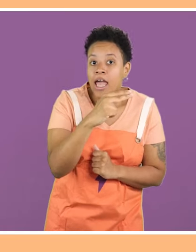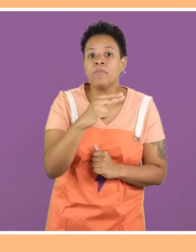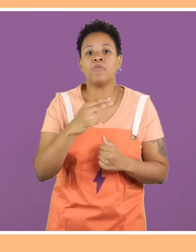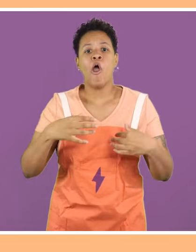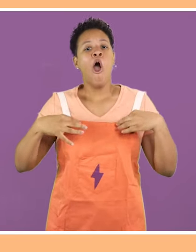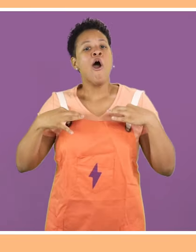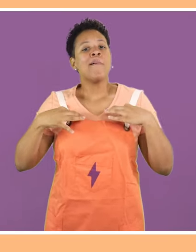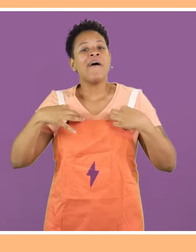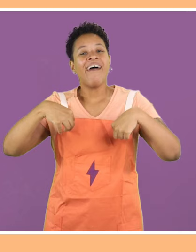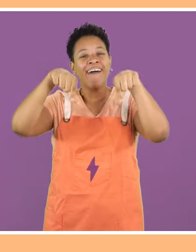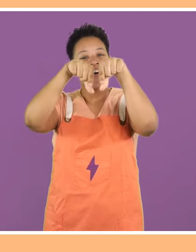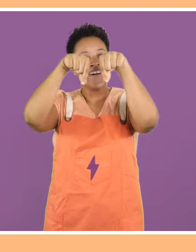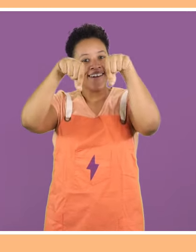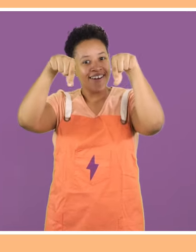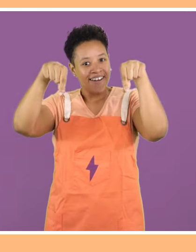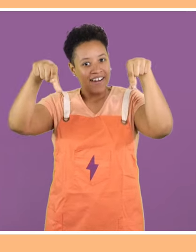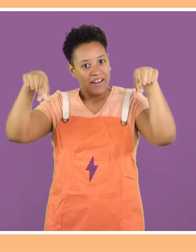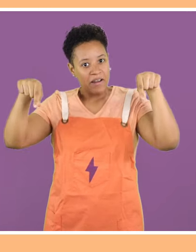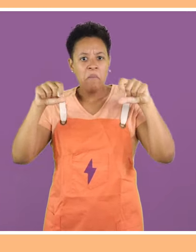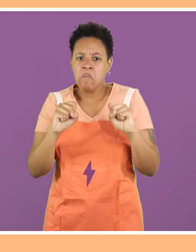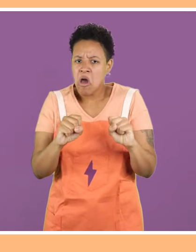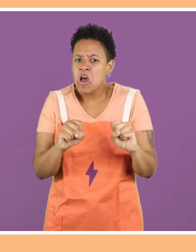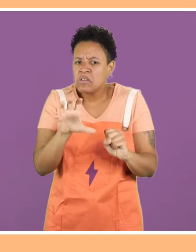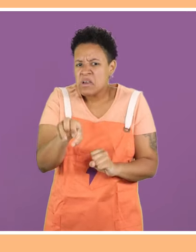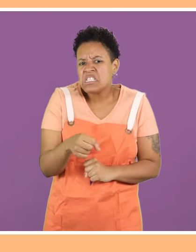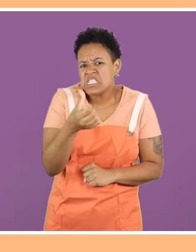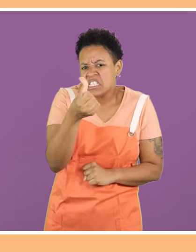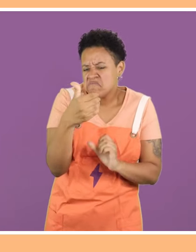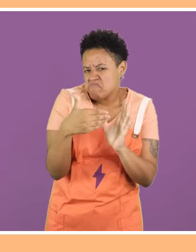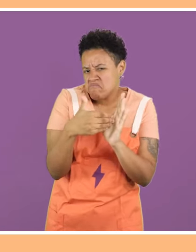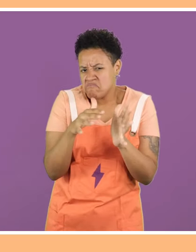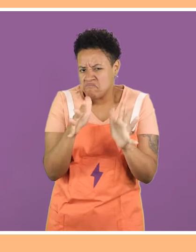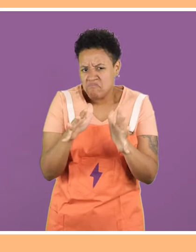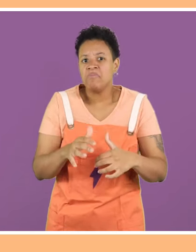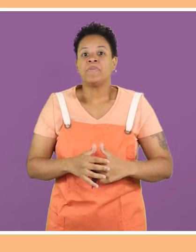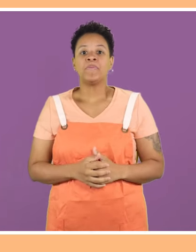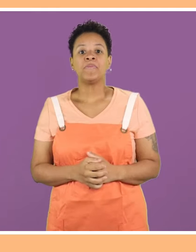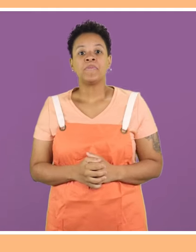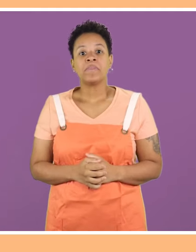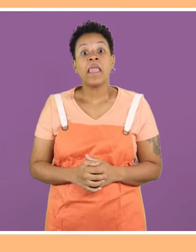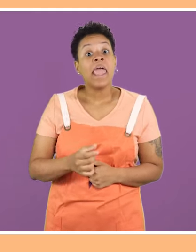pregadores de roupa, pode pegar um 6, lápis,